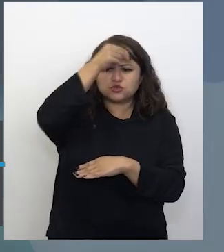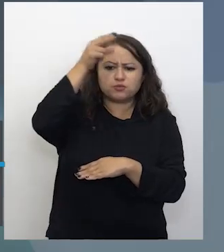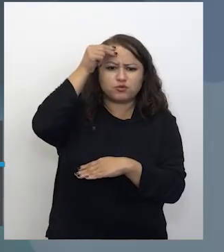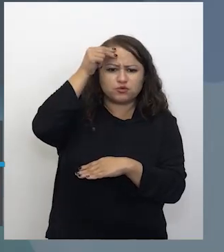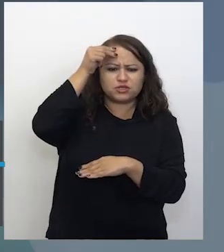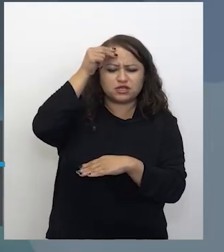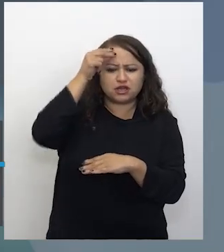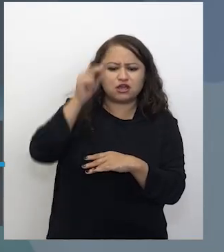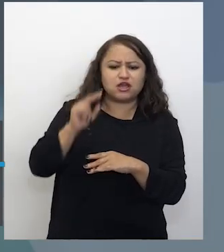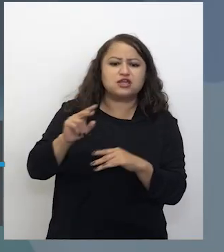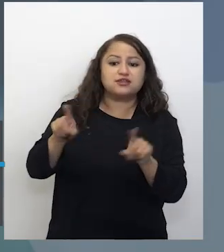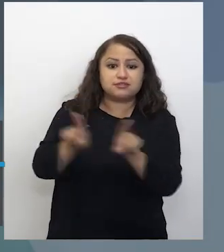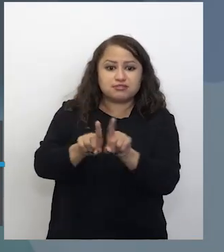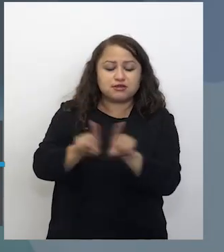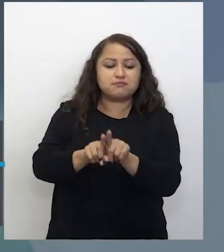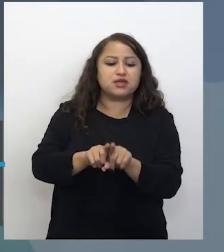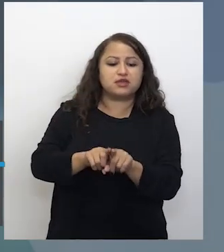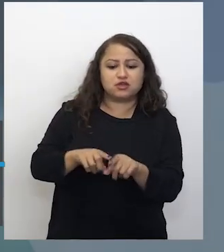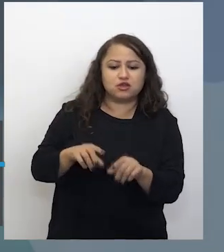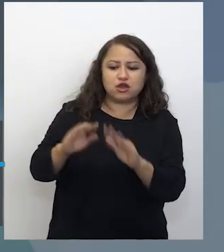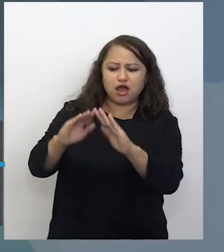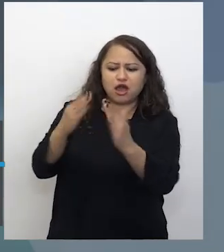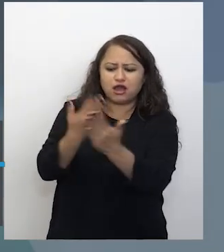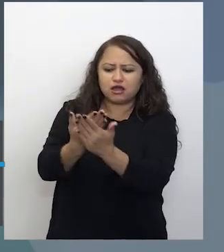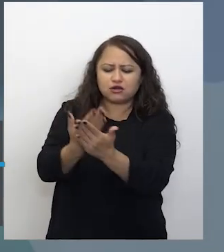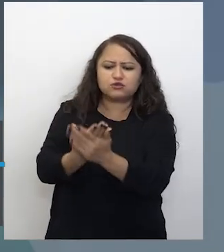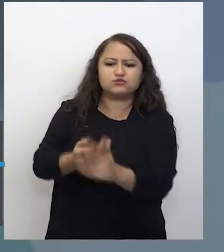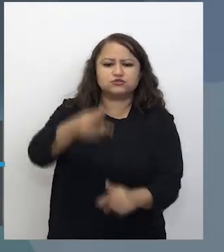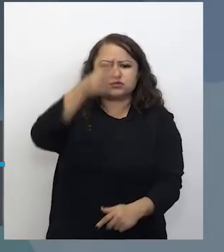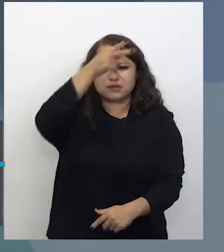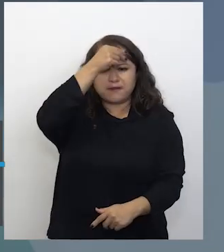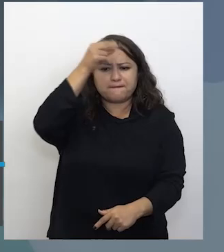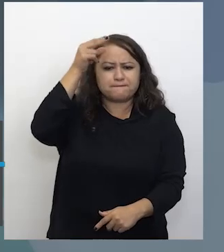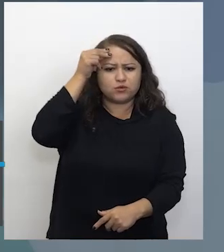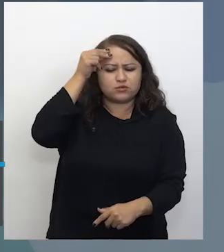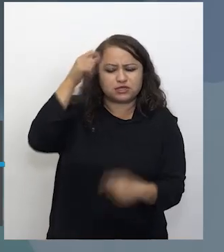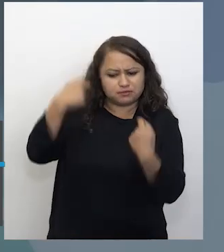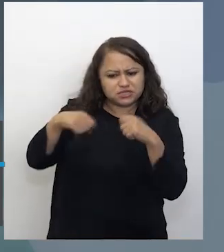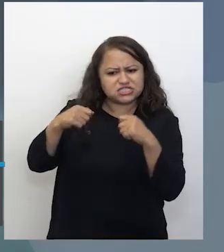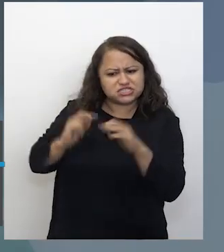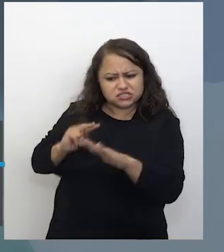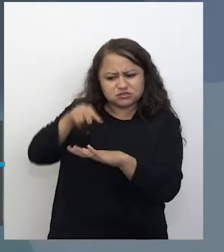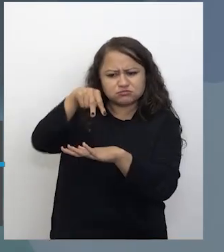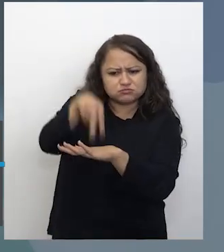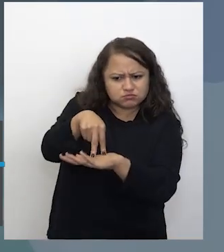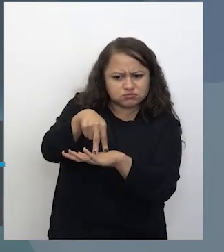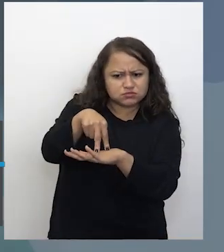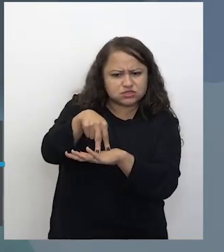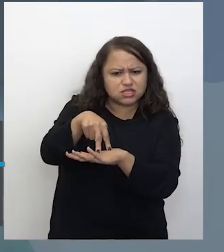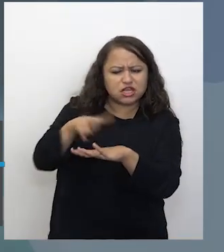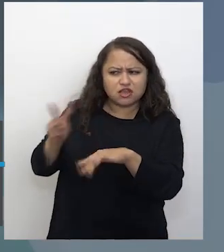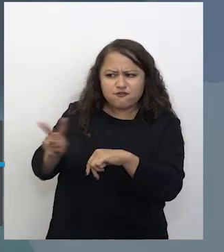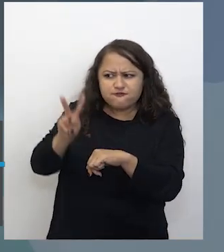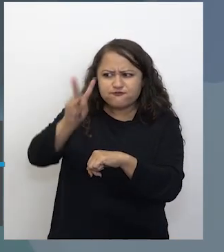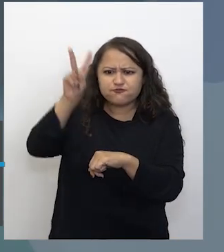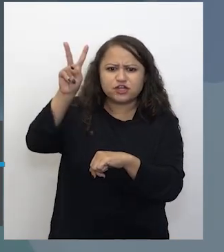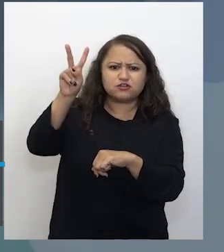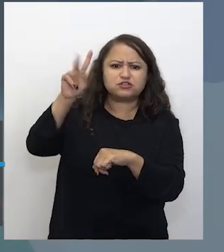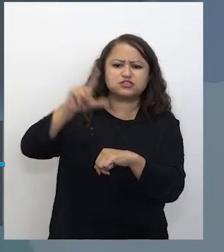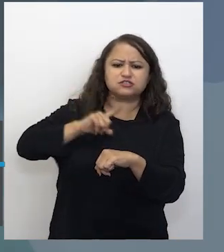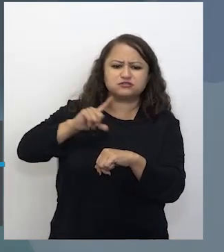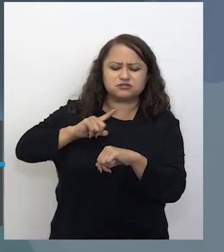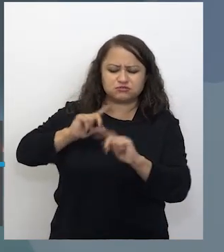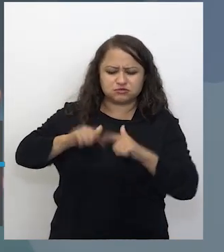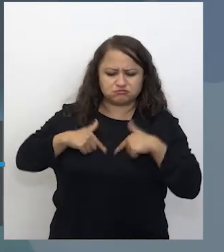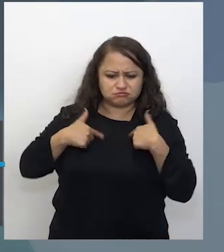pública é na universidade pública, né? Então, ele valoriza esse jovem da periferia e trabalha a